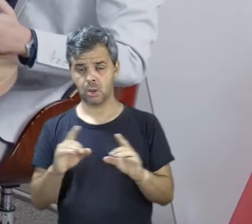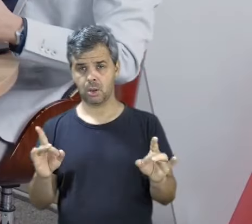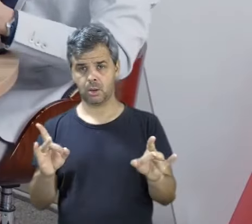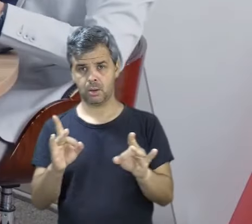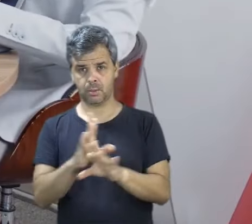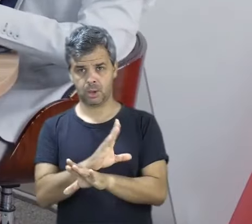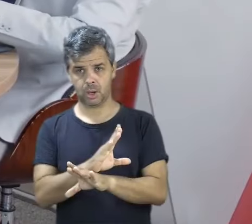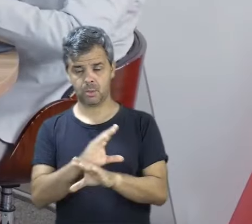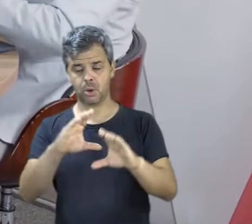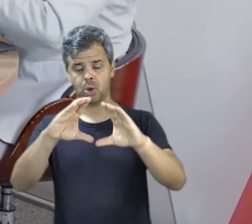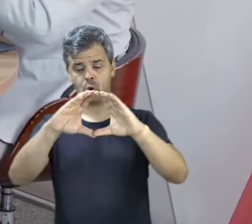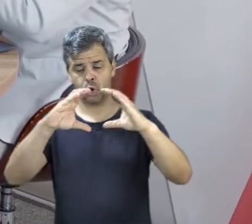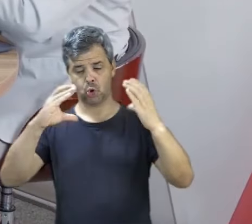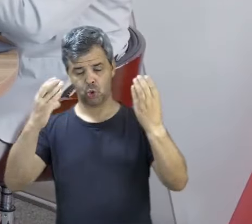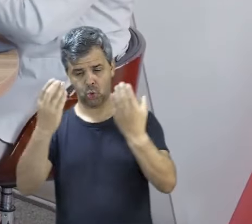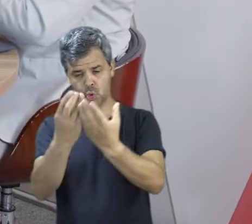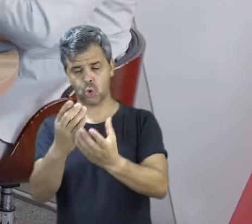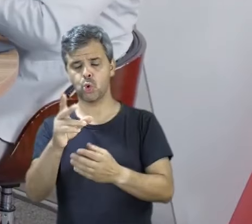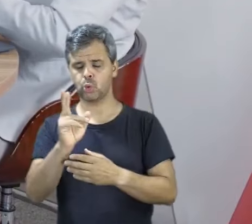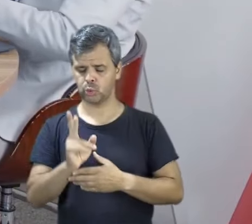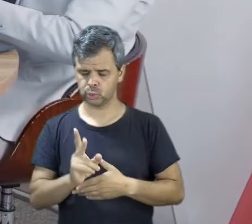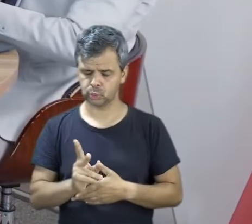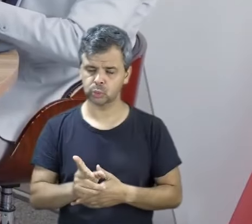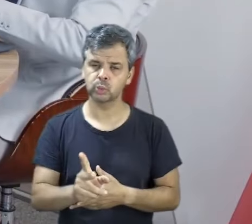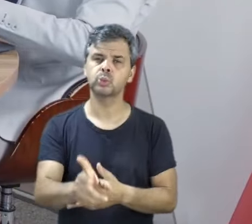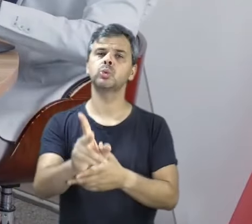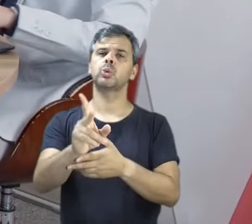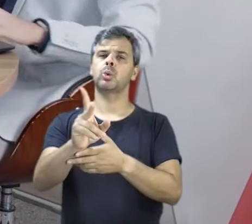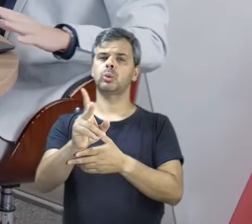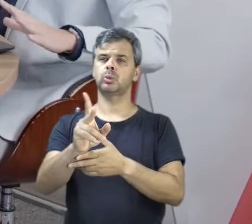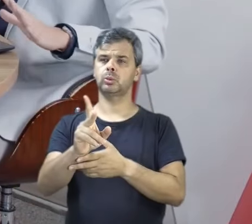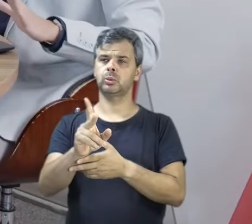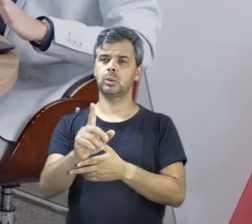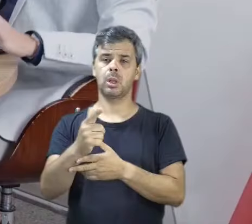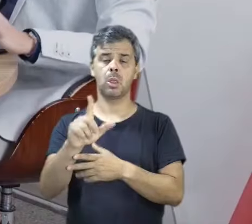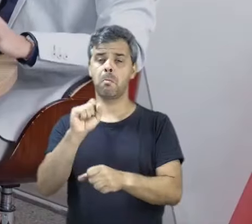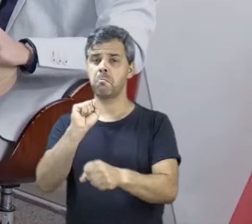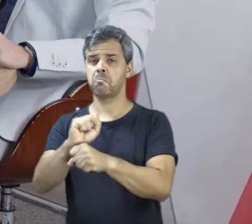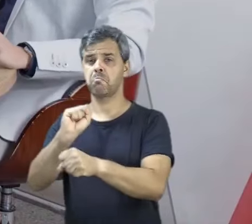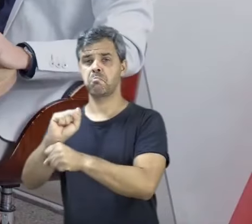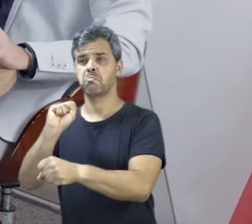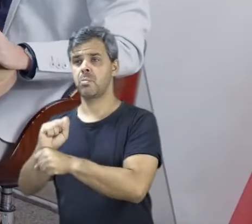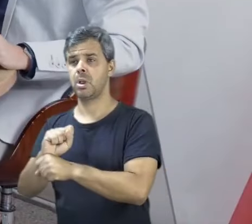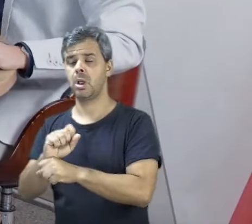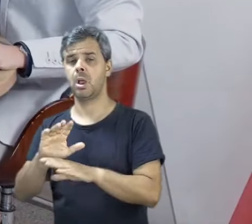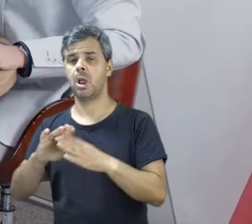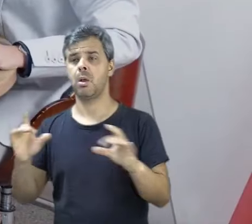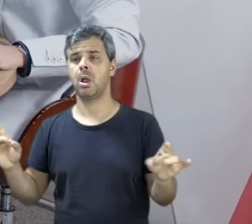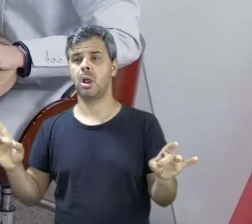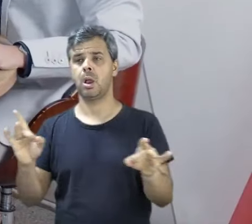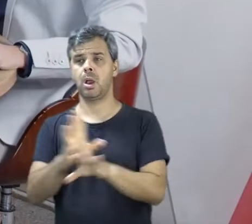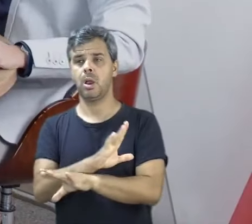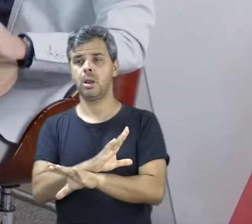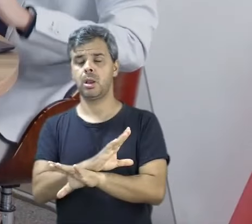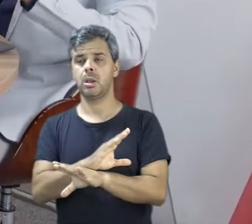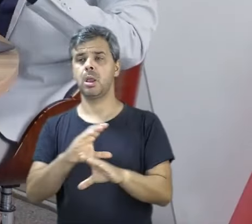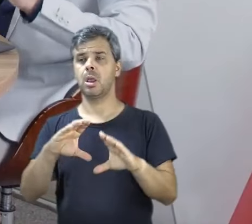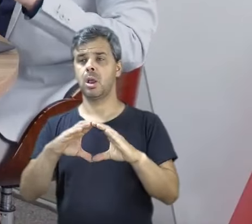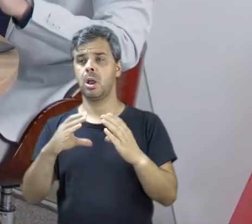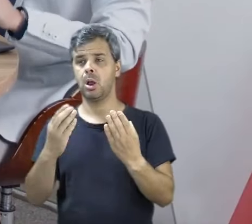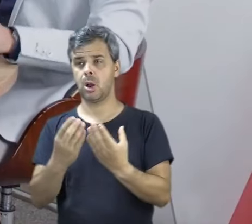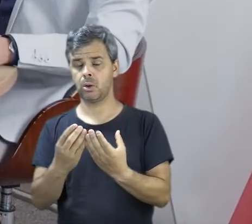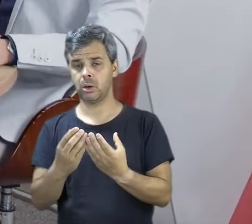acabou a conferência, vocês continuam fazendo esse trabalho, ou seja, não pararam de trabalhar desde que terminou a conferência,